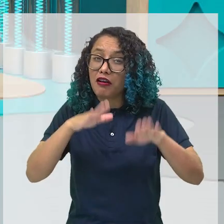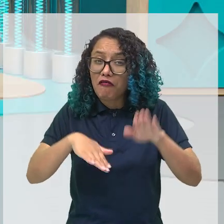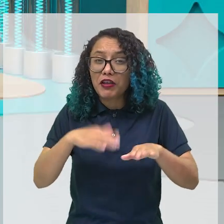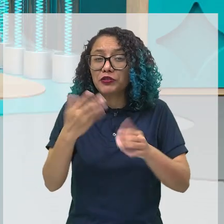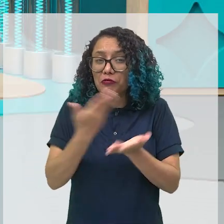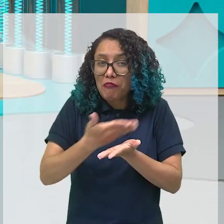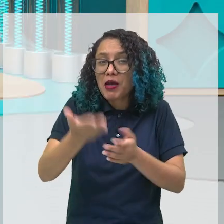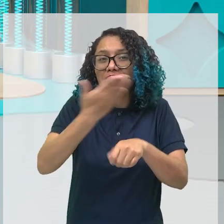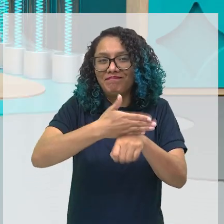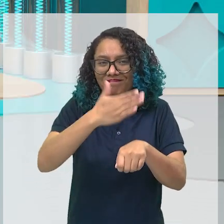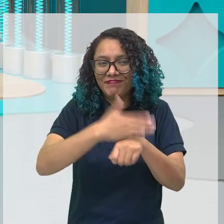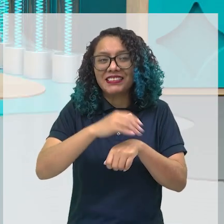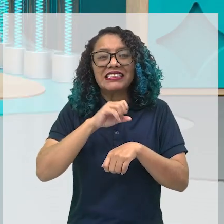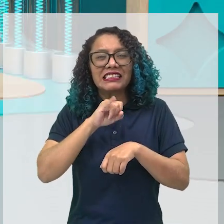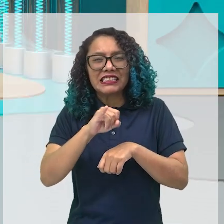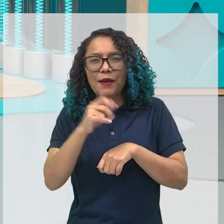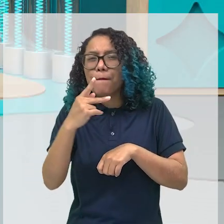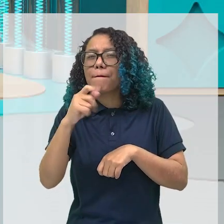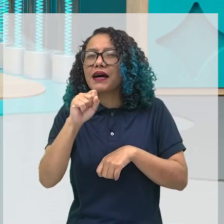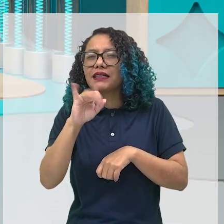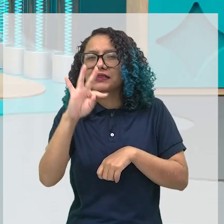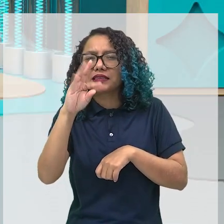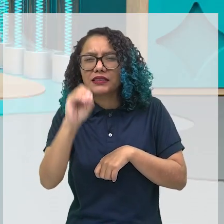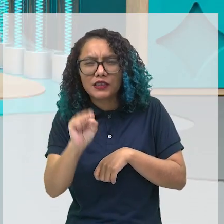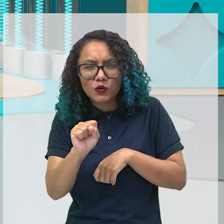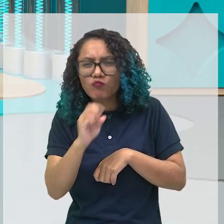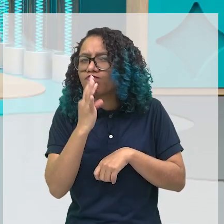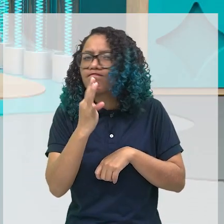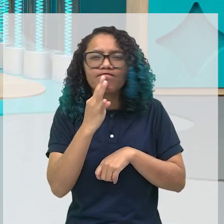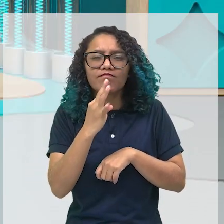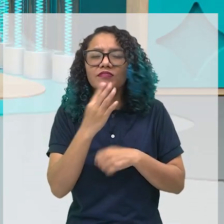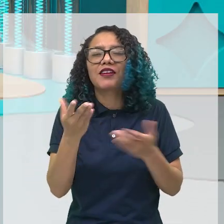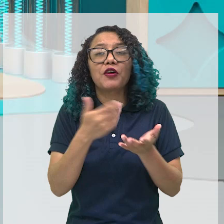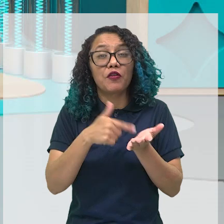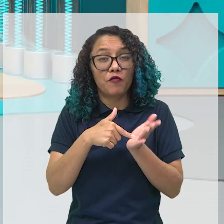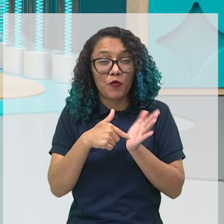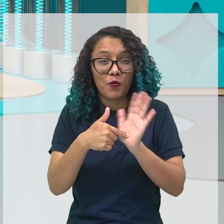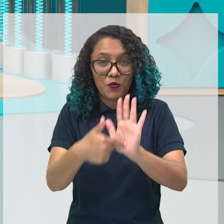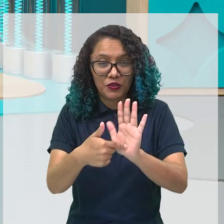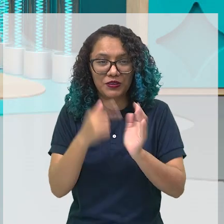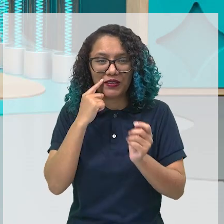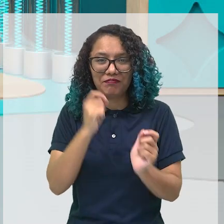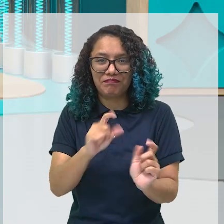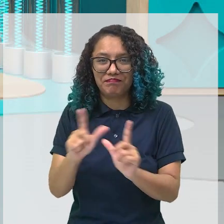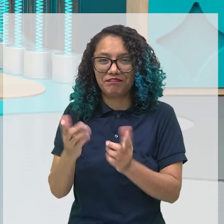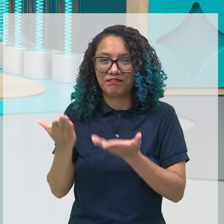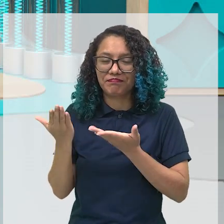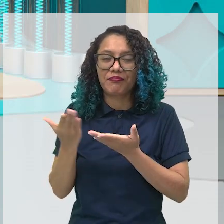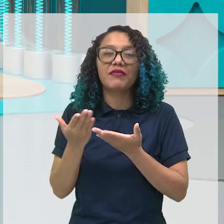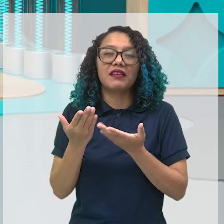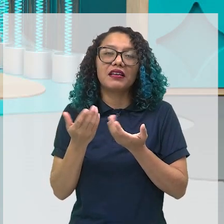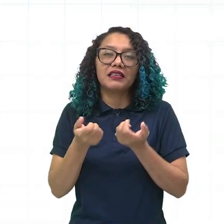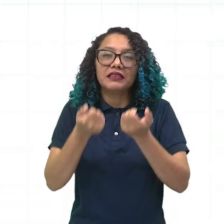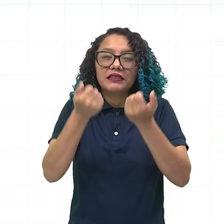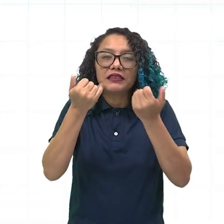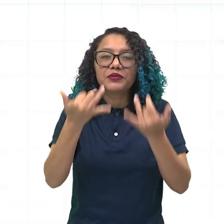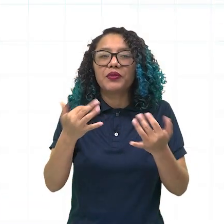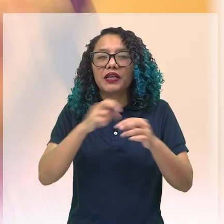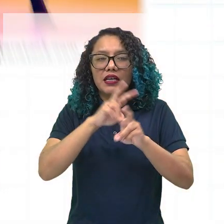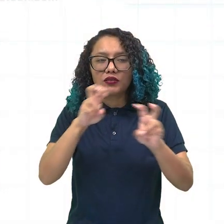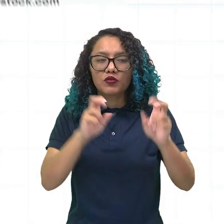passitos. Se você não sabe o que é passito, a gente vai conhecer o que são eles na próxima cartela que fala sobre os gestos